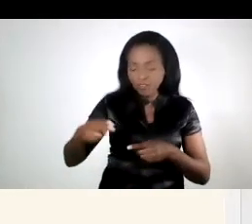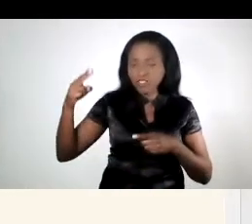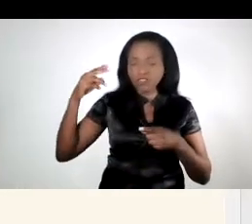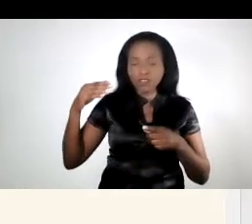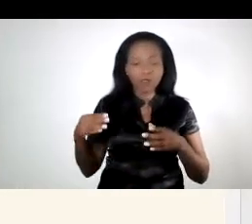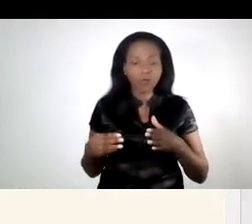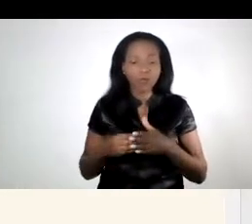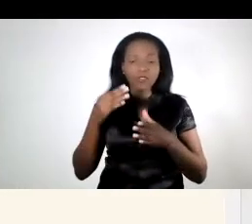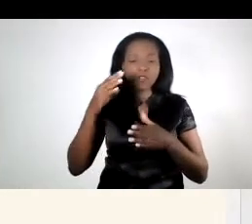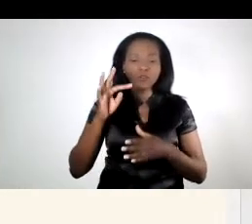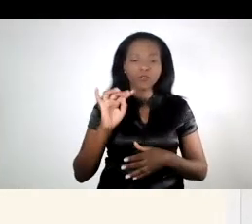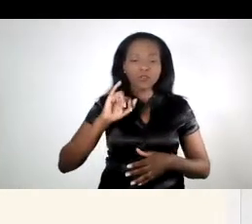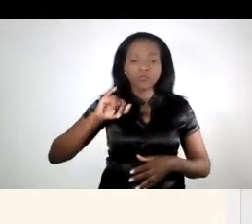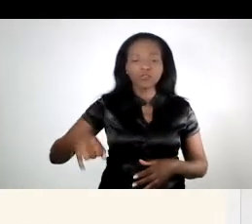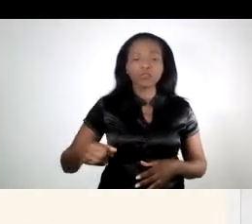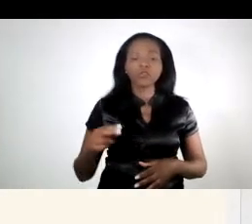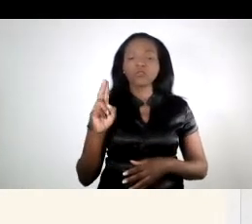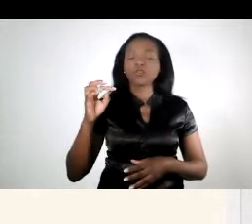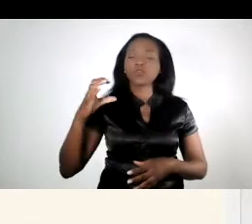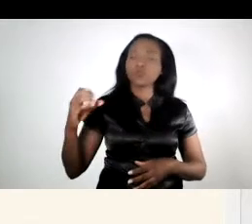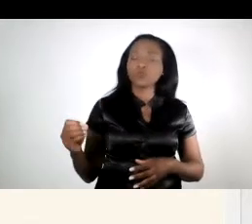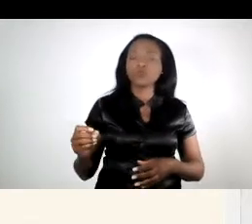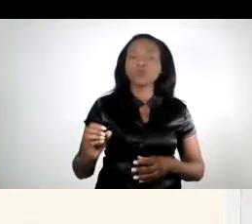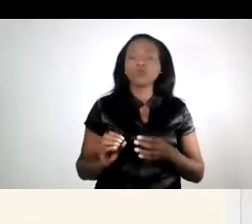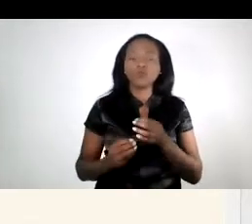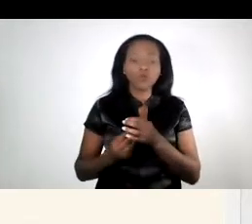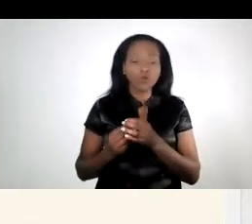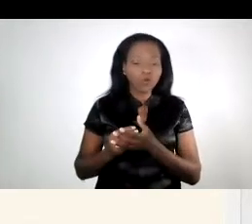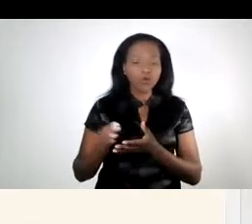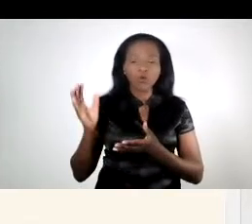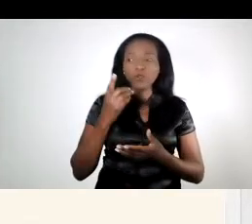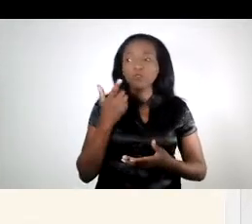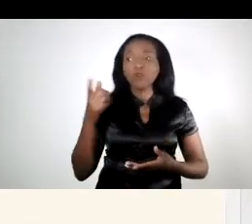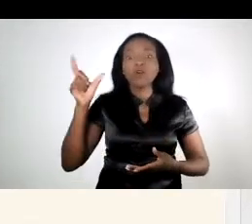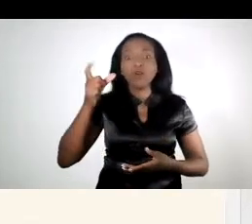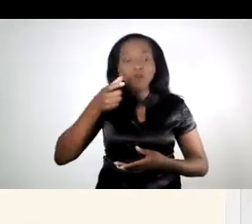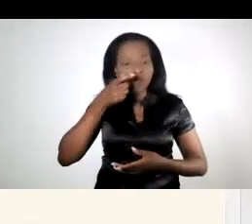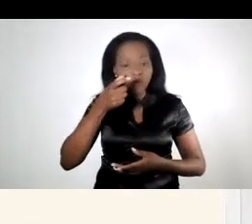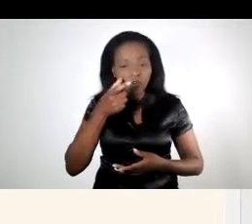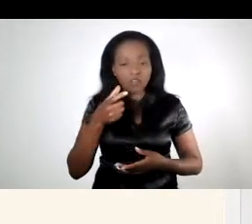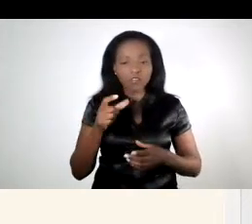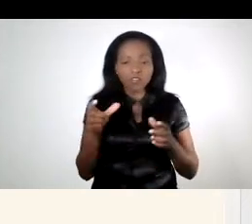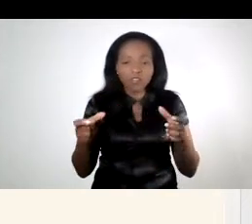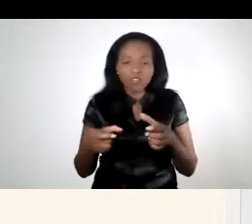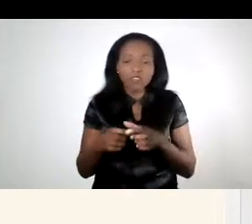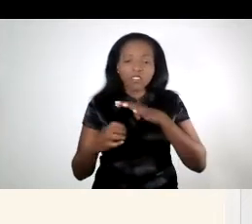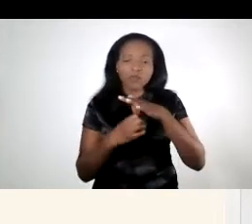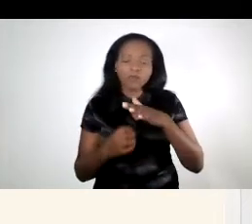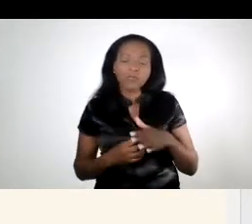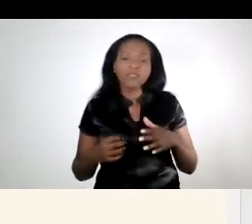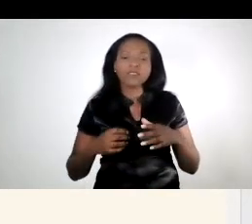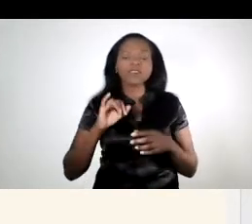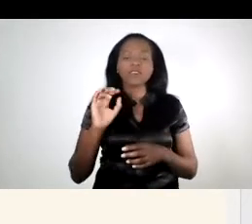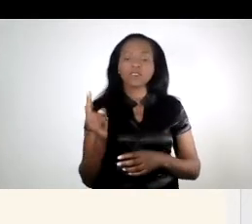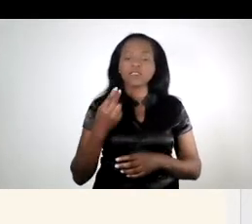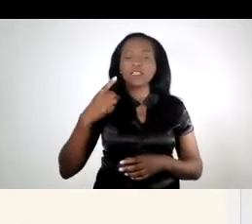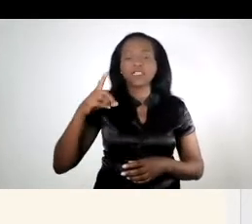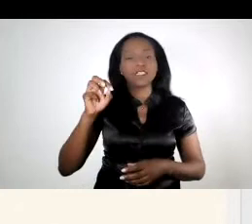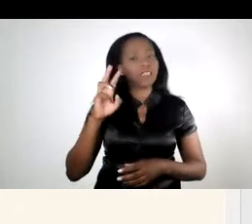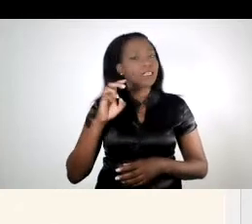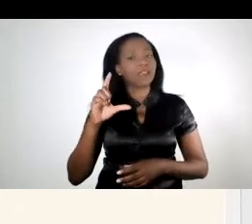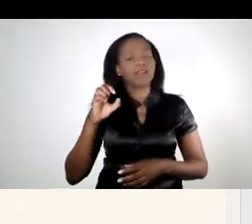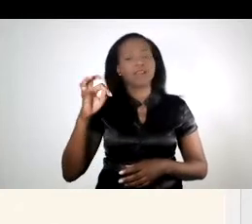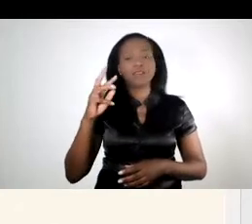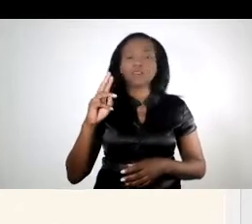Alto, surgiram outros interesses, como as pequenas centrais hidrelétricas e os projetos de empresas que querem